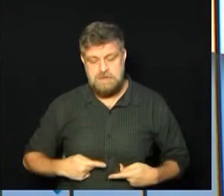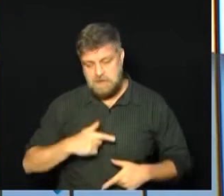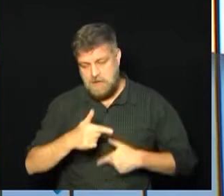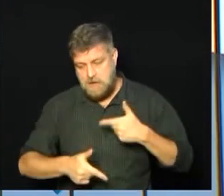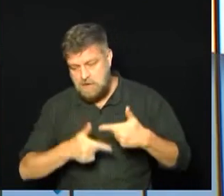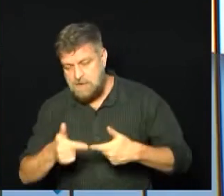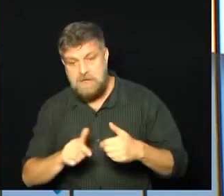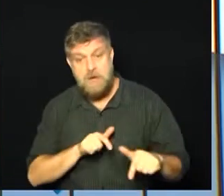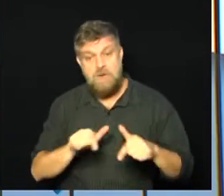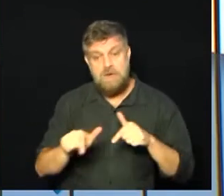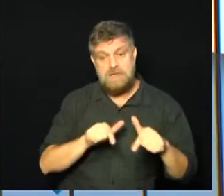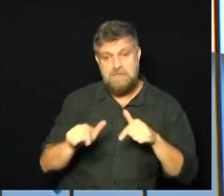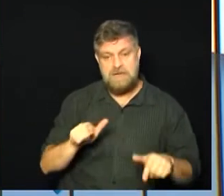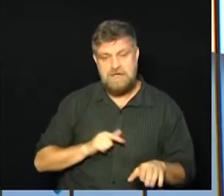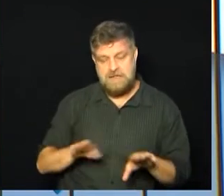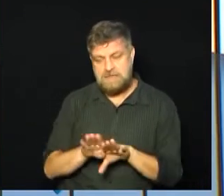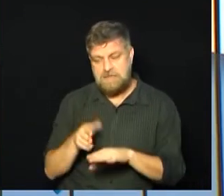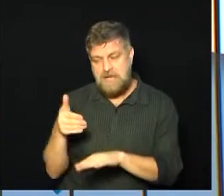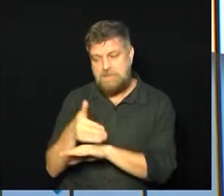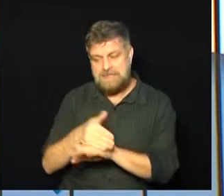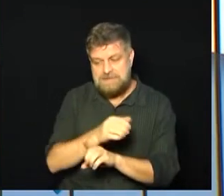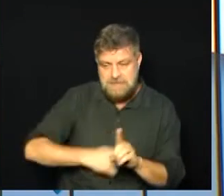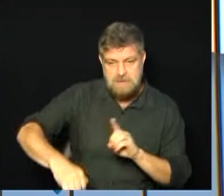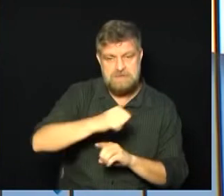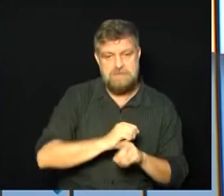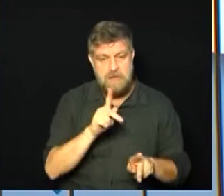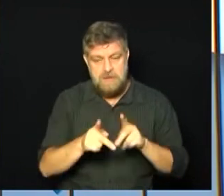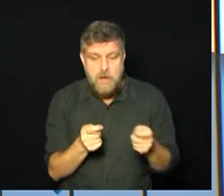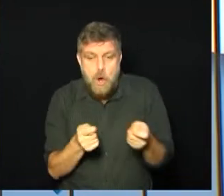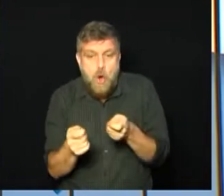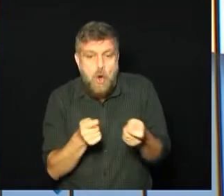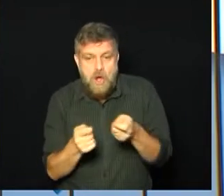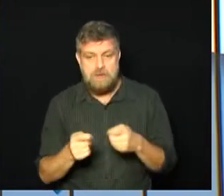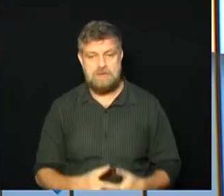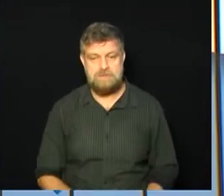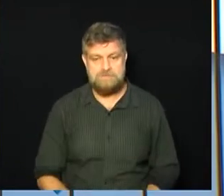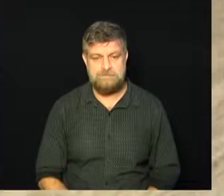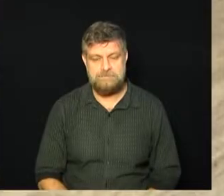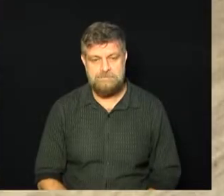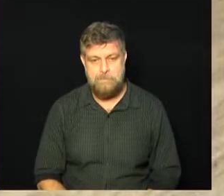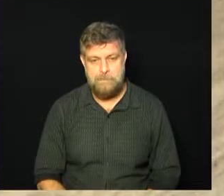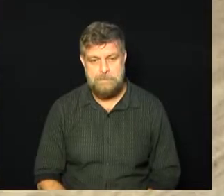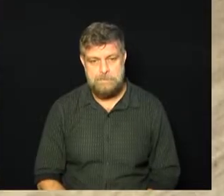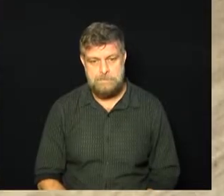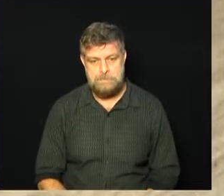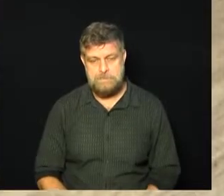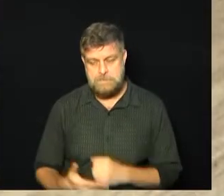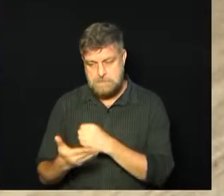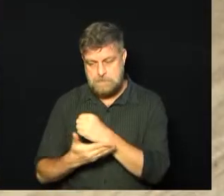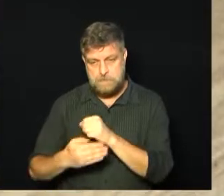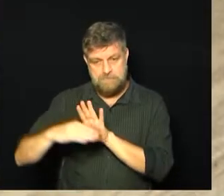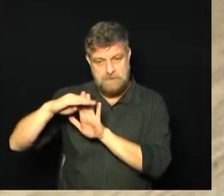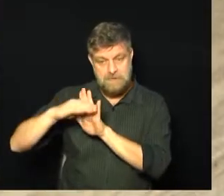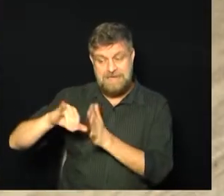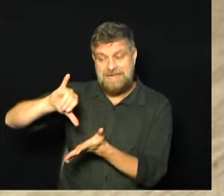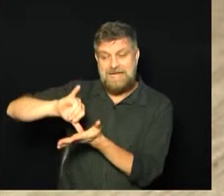da cidadania, da participação popular e do controle social. É baseado num programa na cidade de